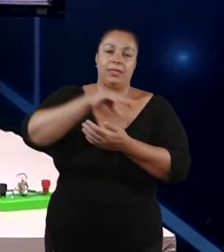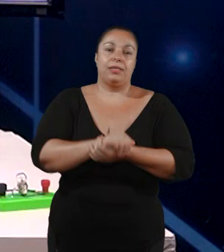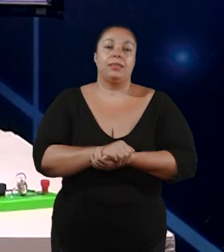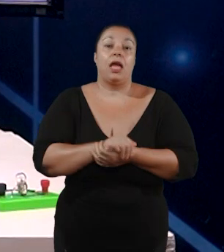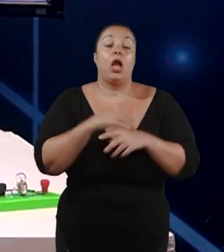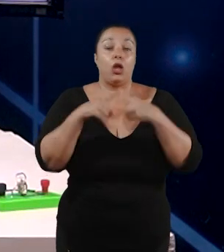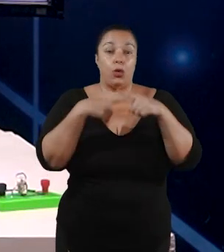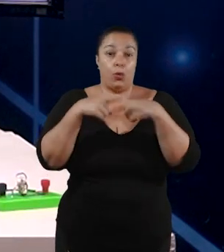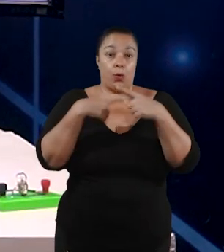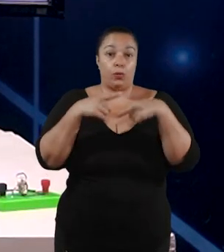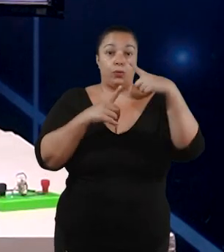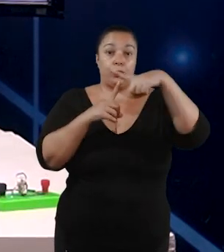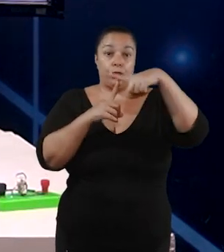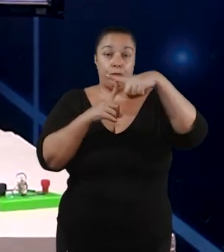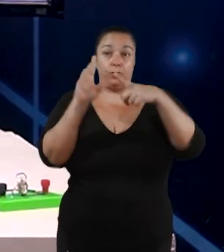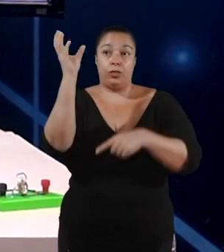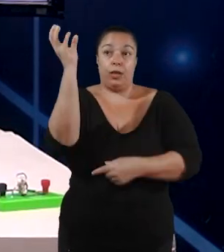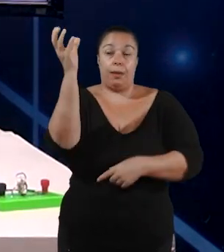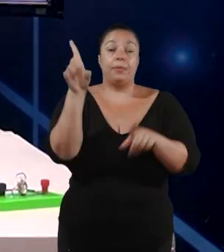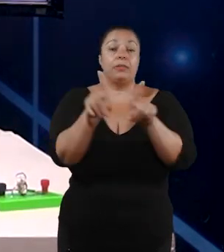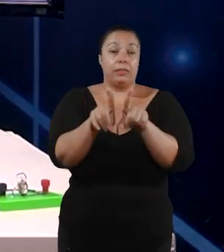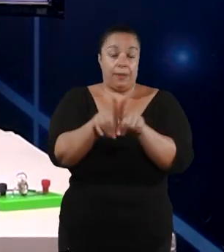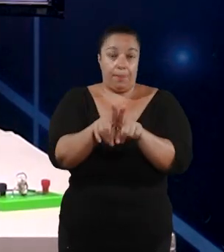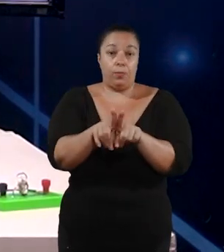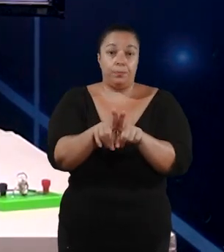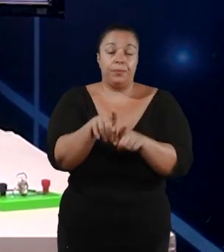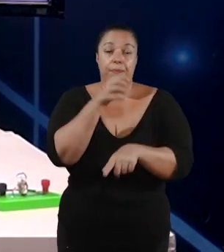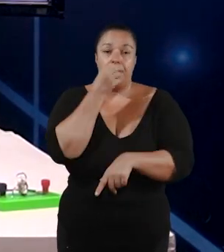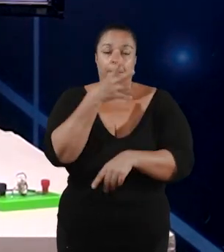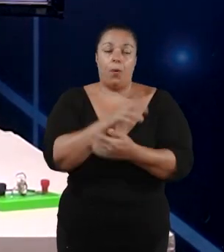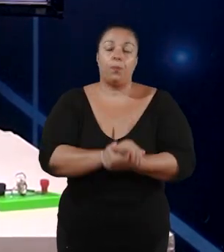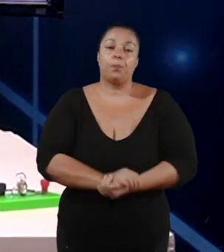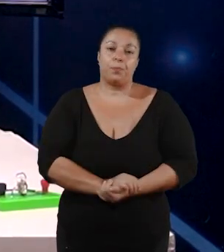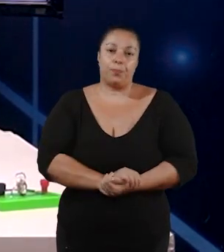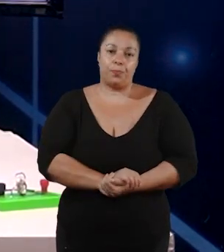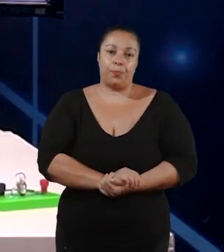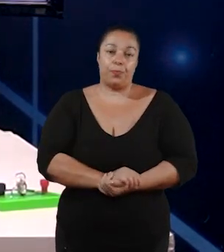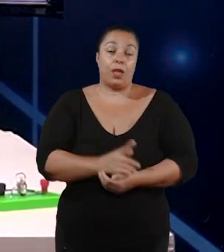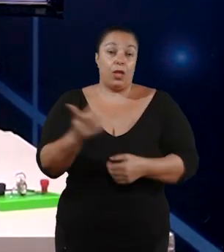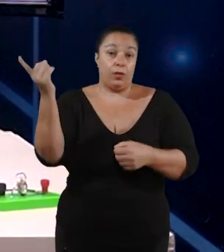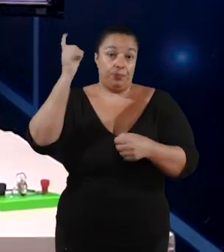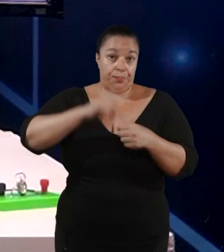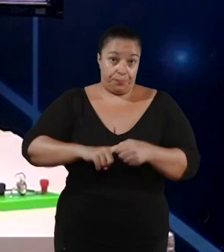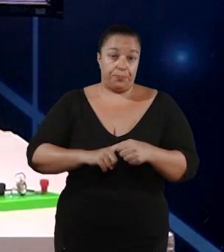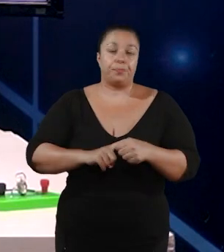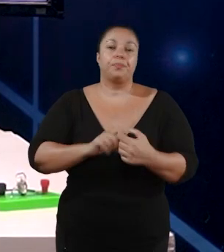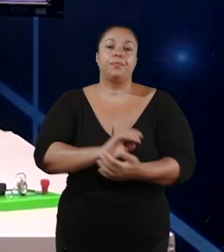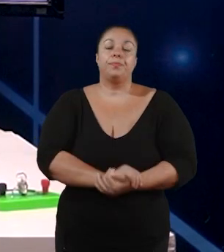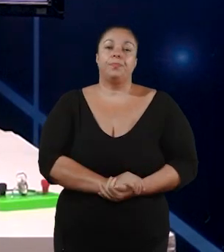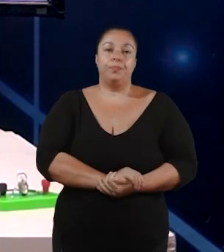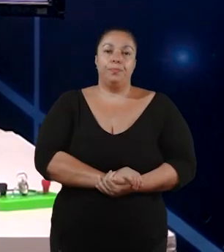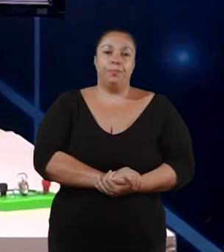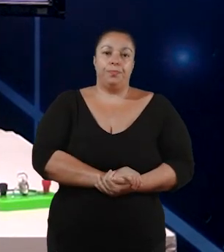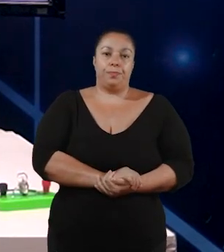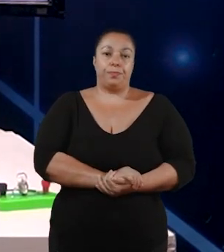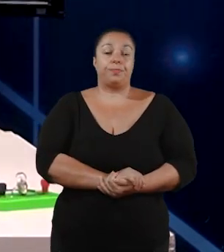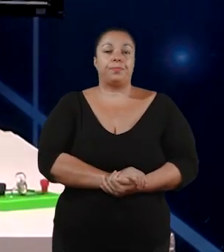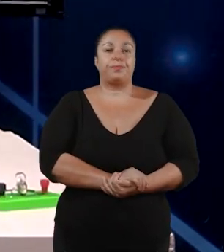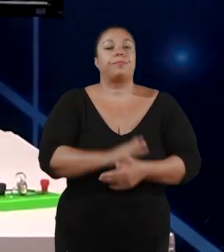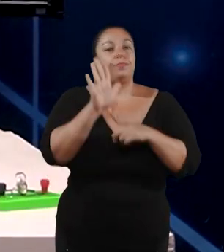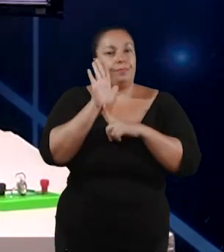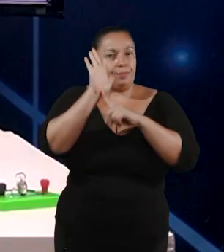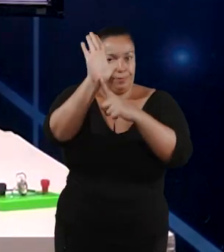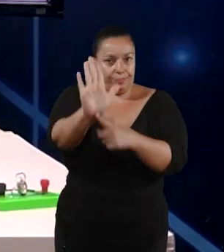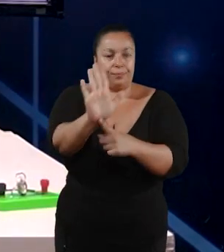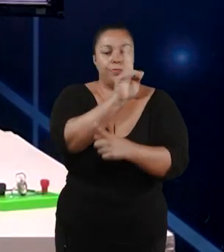falar em outros tipos de lâmpada, tá bom? Bom, gente, voltamos aqui então para a nossa